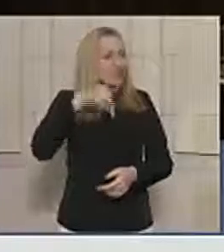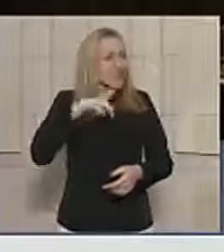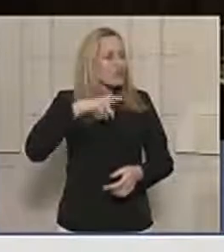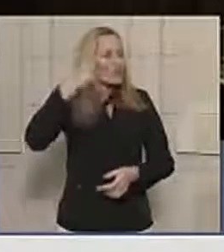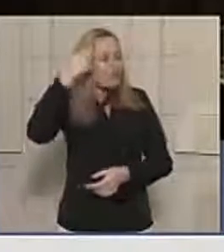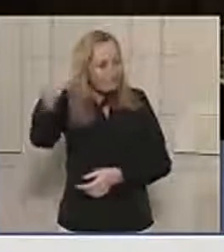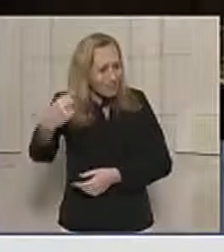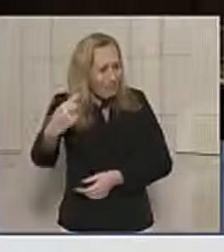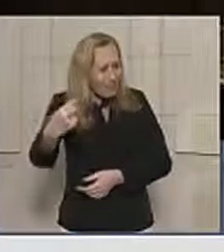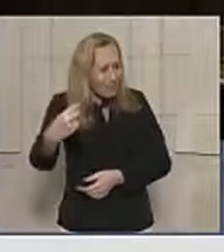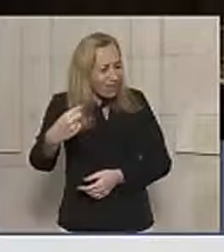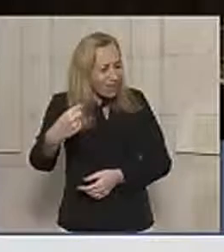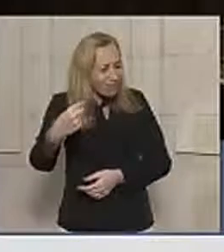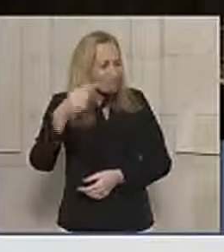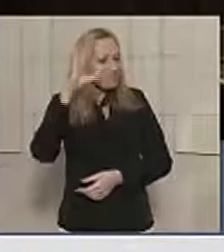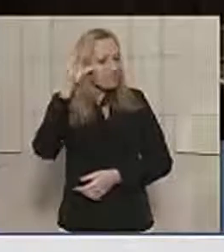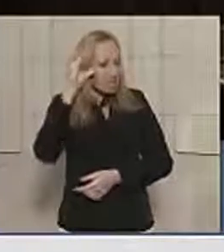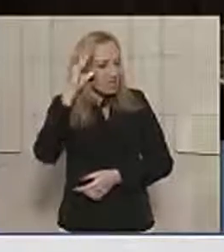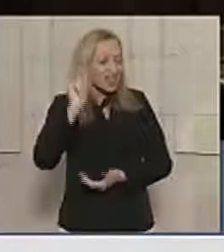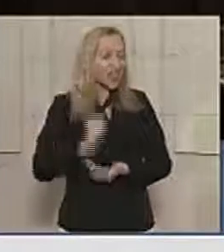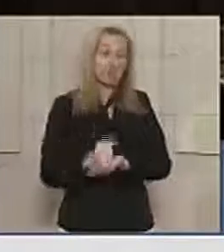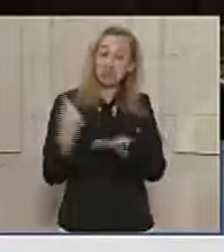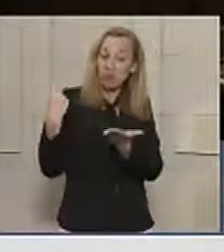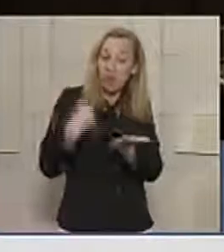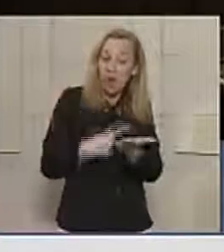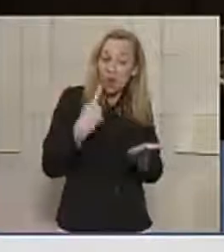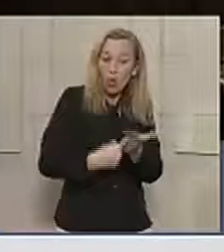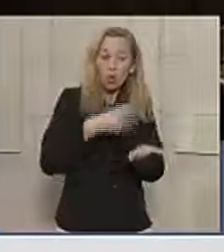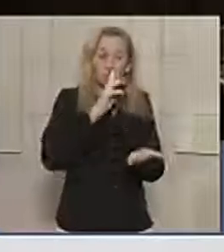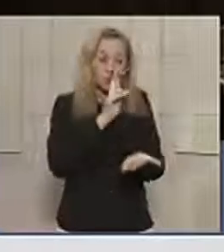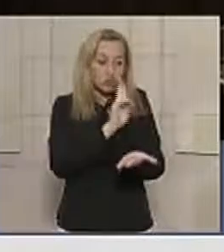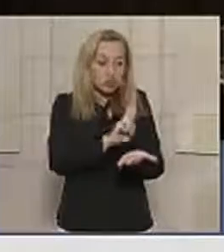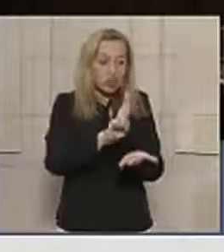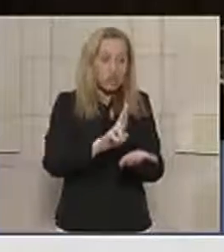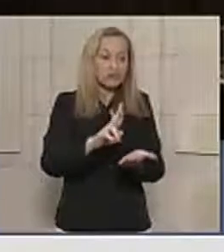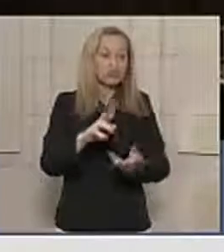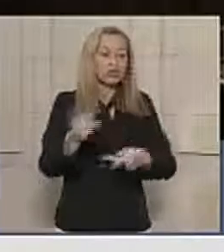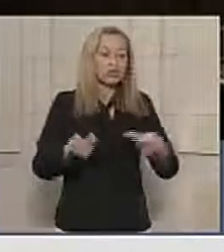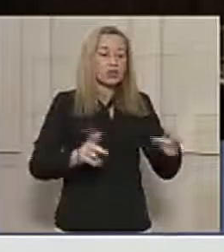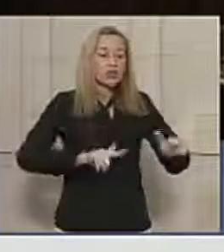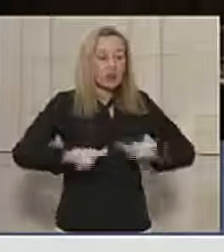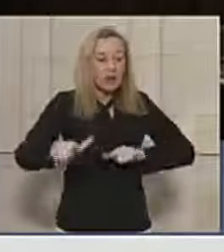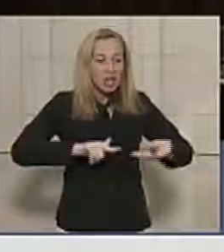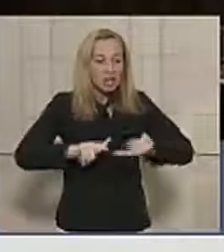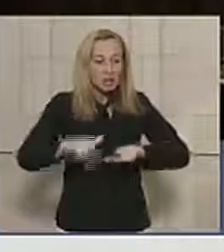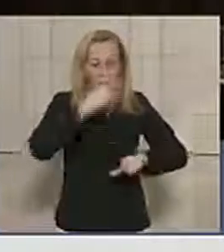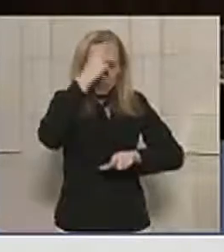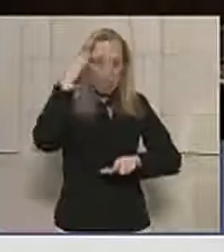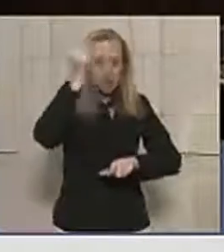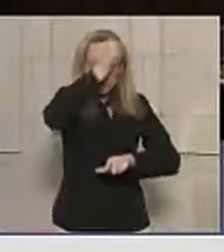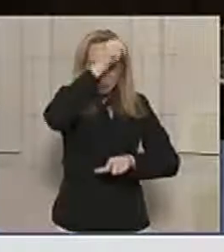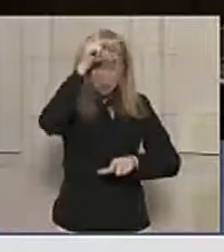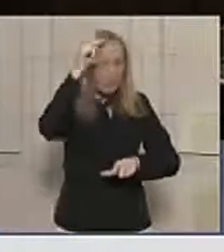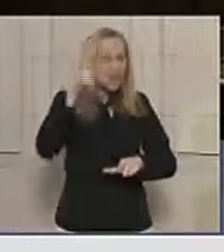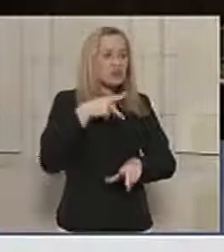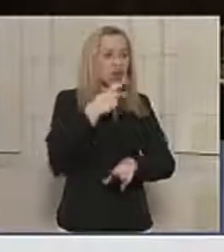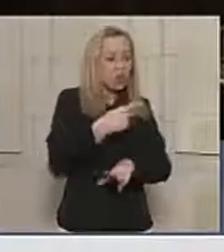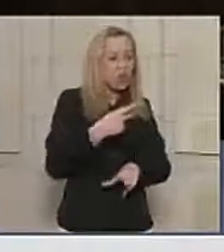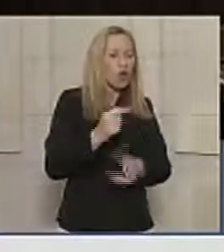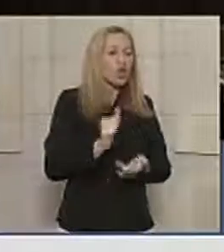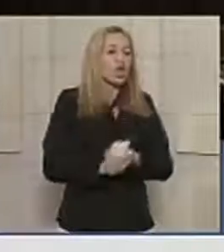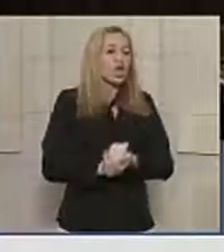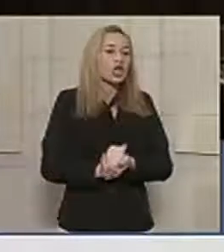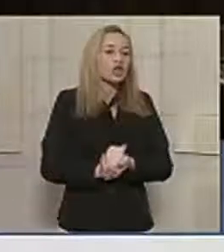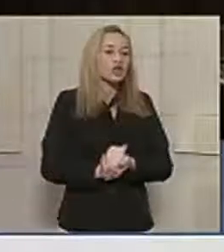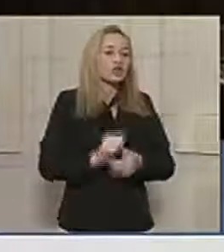interessante. Elencou um acordo de resultados com os servidores públicos e disse que os